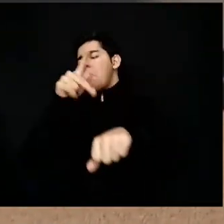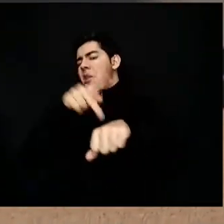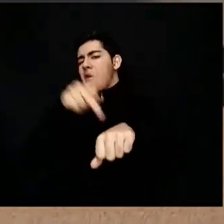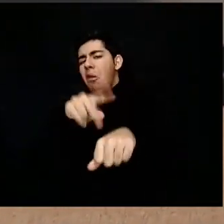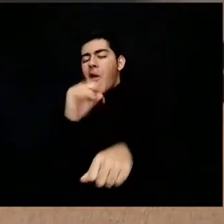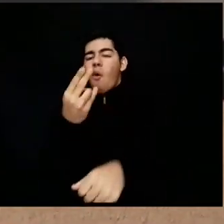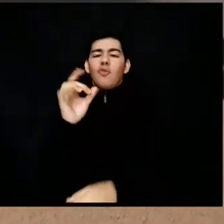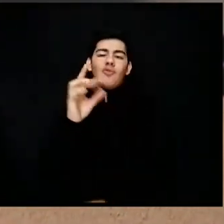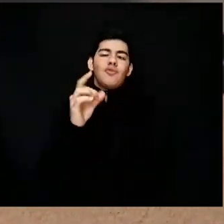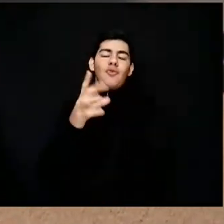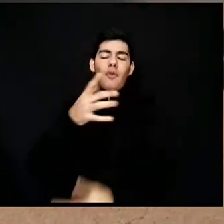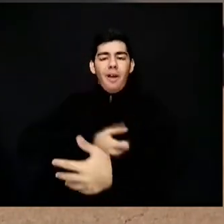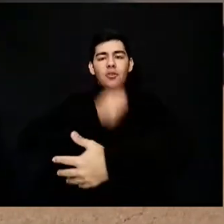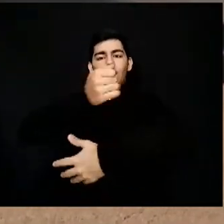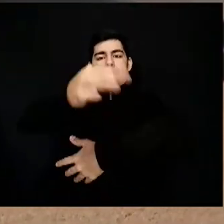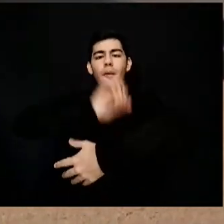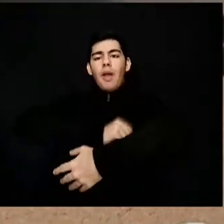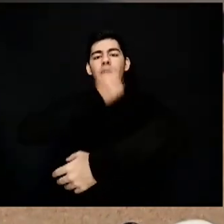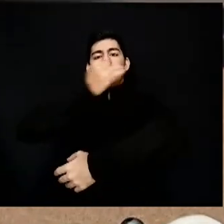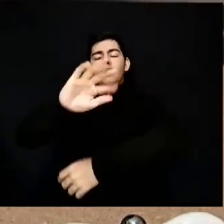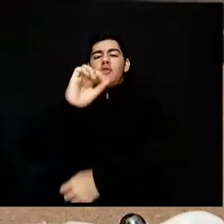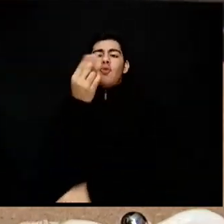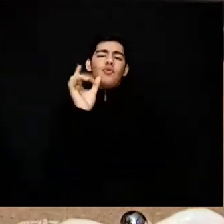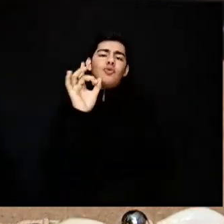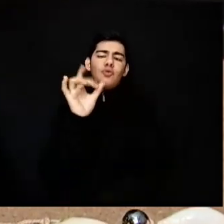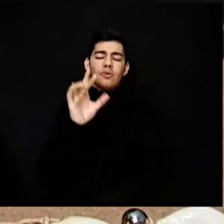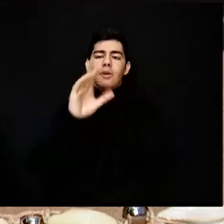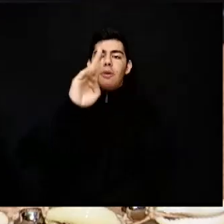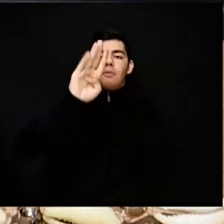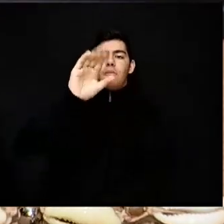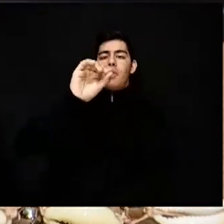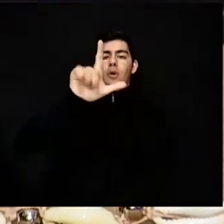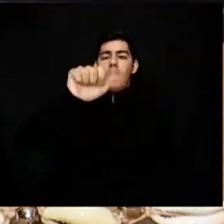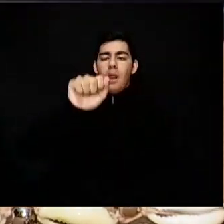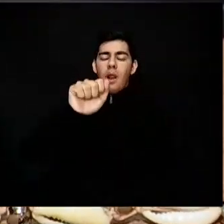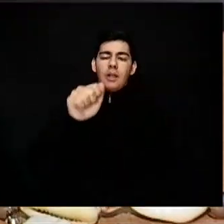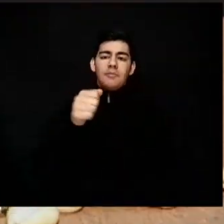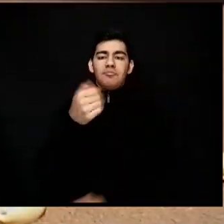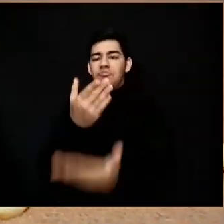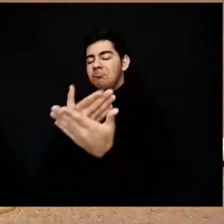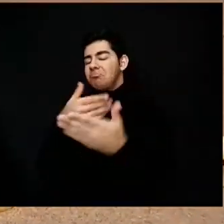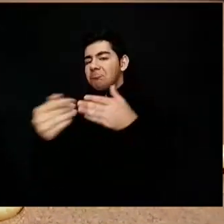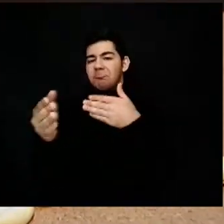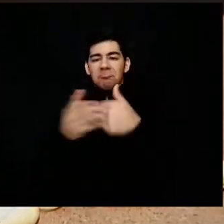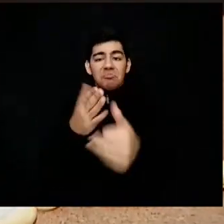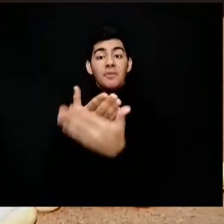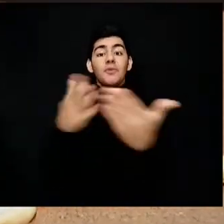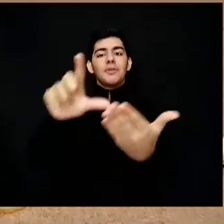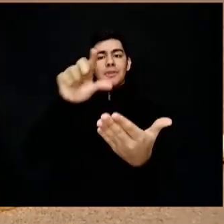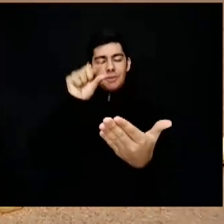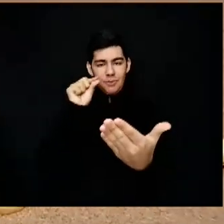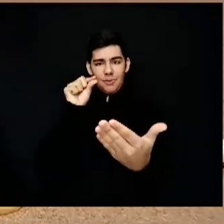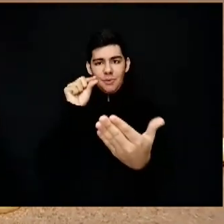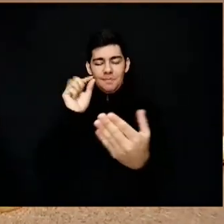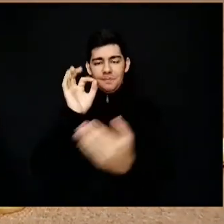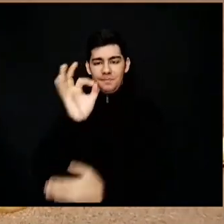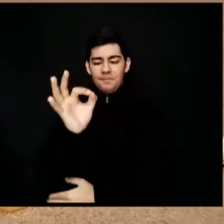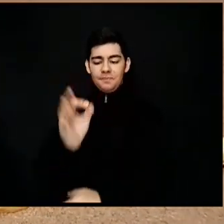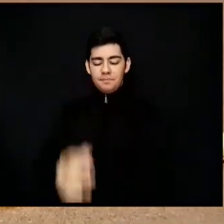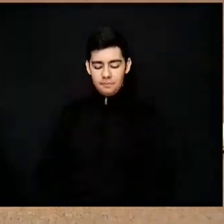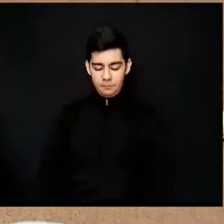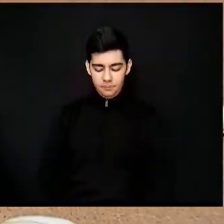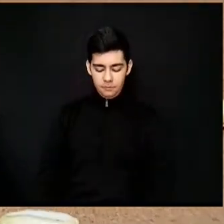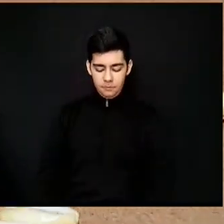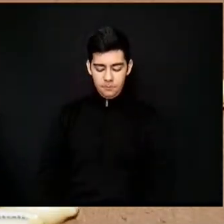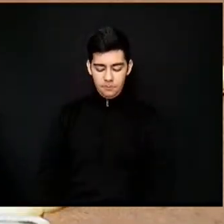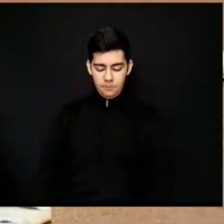pode colocar um búzio. A mesma lógica. Isso. Coloca. Aí, e o gostoso é que a